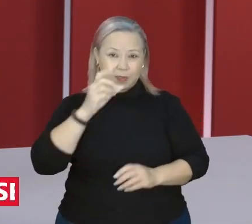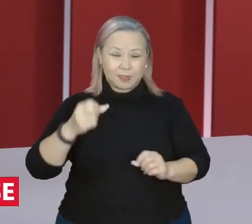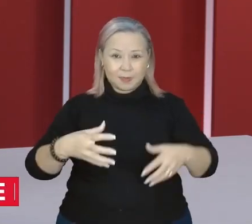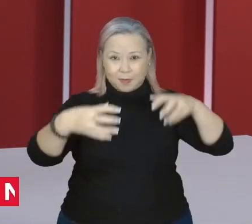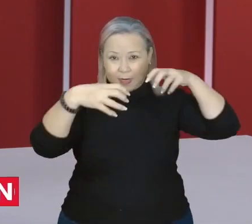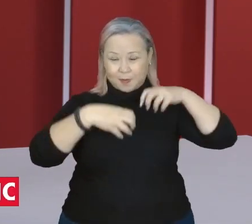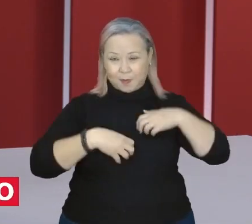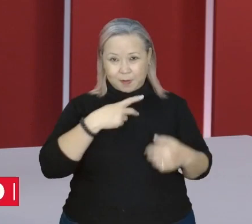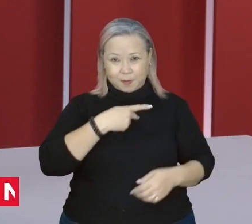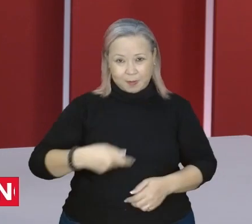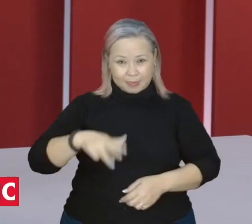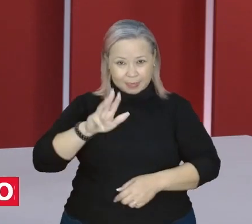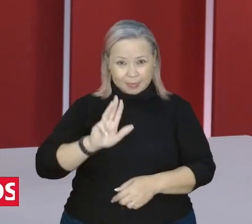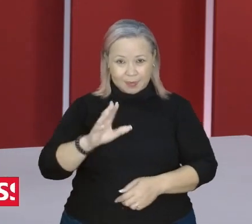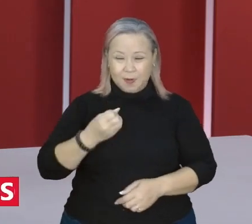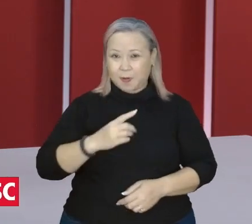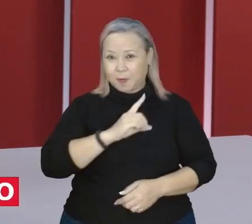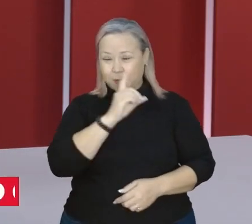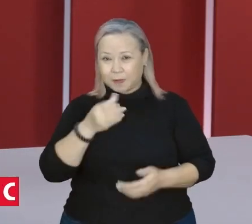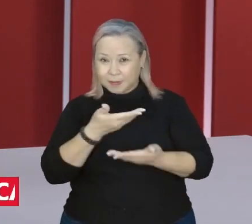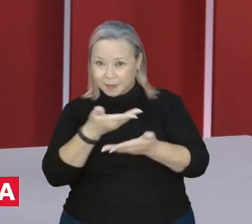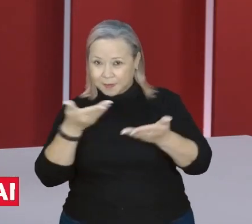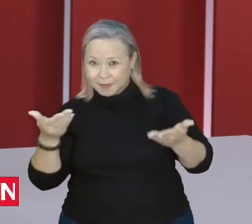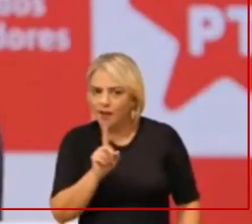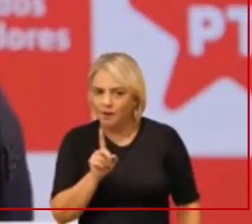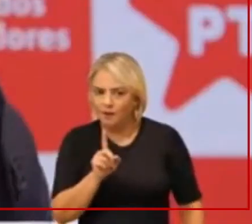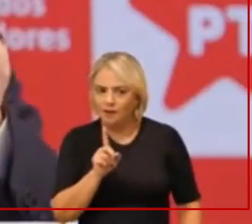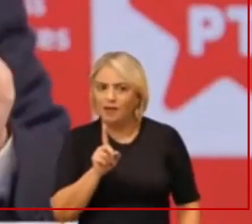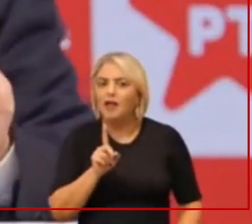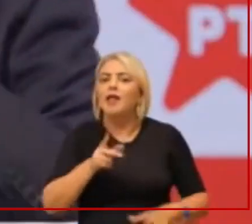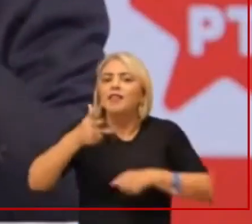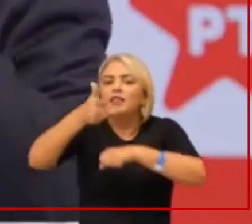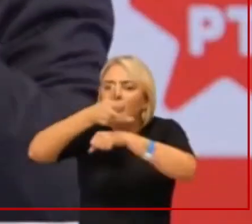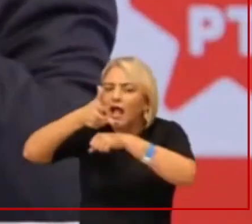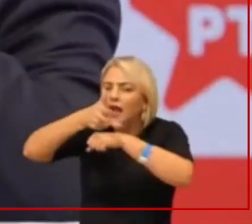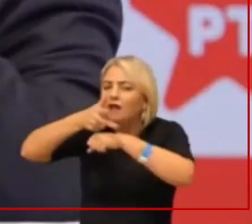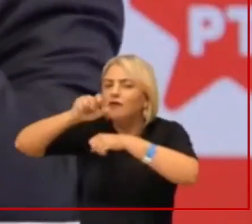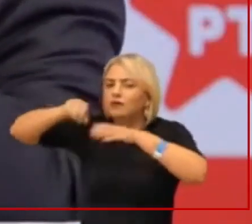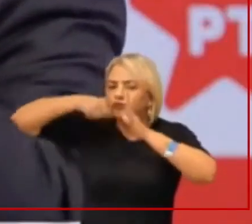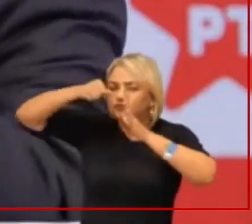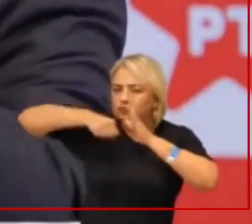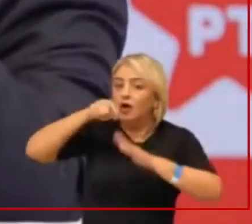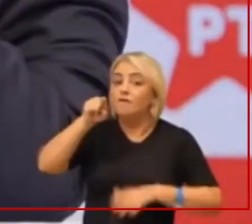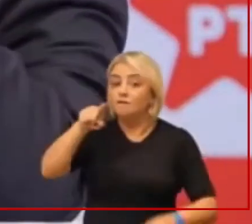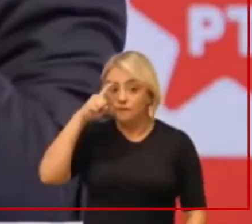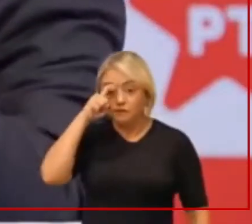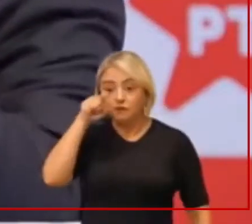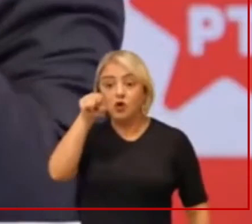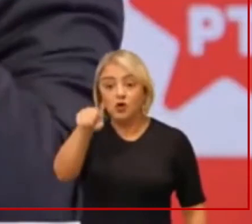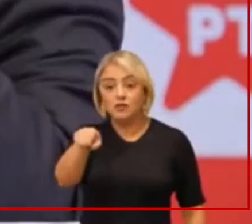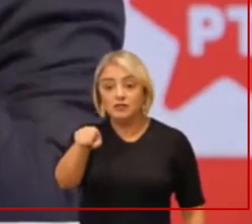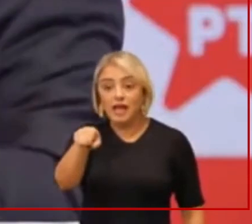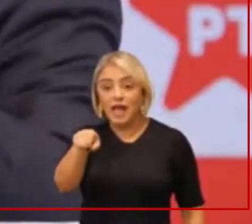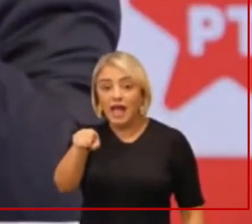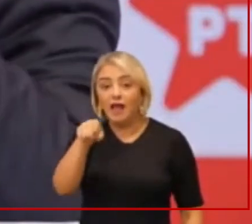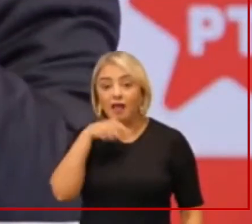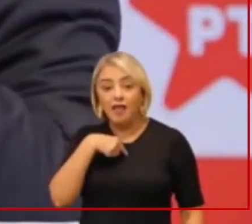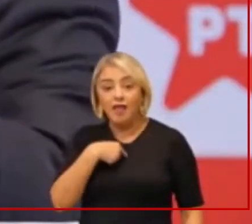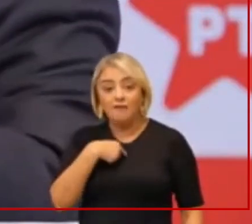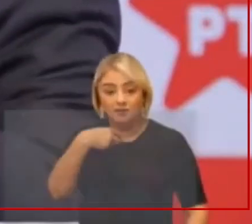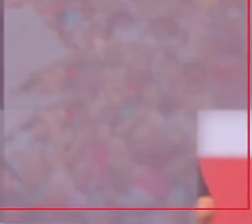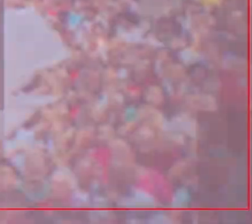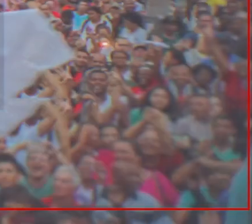do presidente Lula. Um bom dia para você e até amanhã. Tá gravado lá, eu dizendo pro Moro, você está condenado